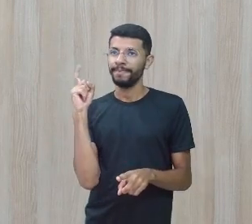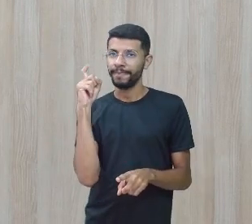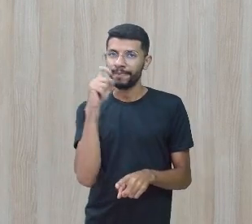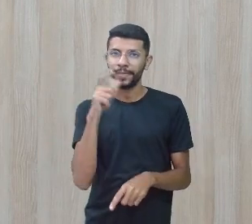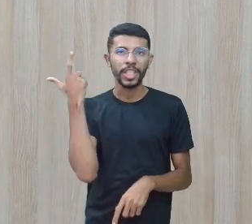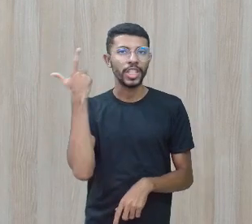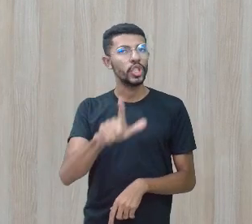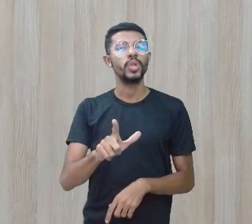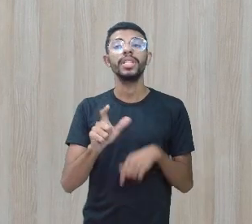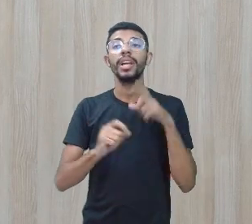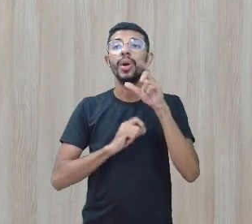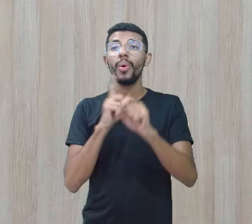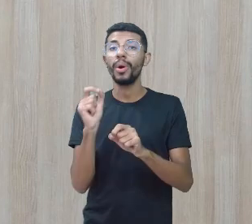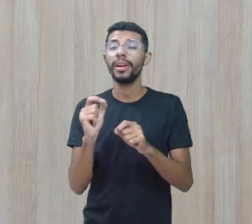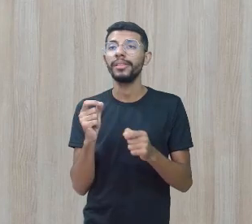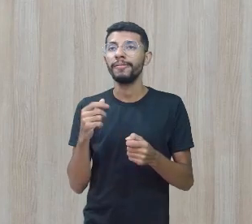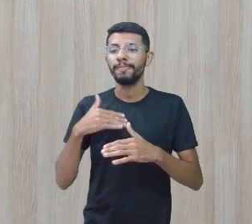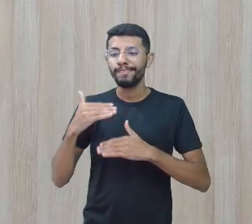vai conseguir